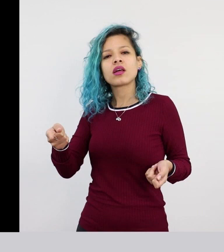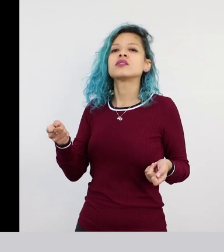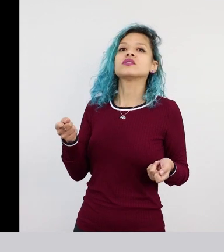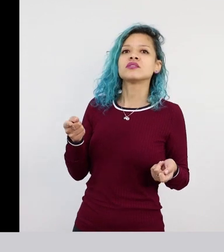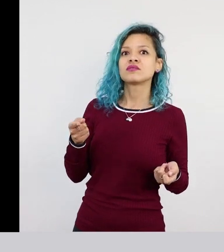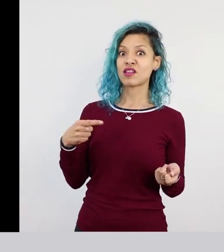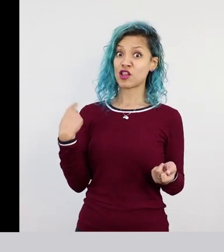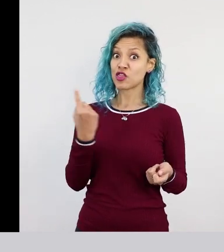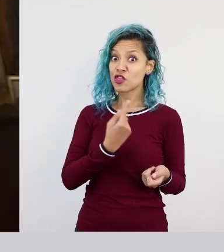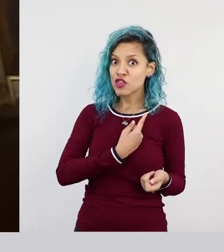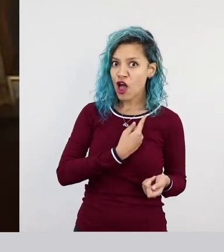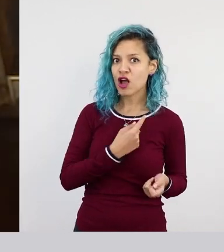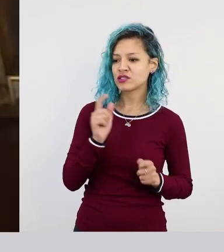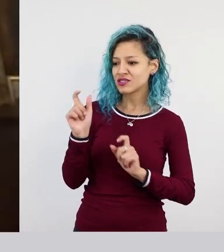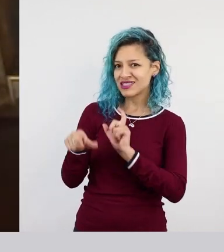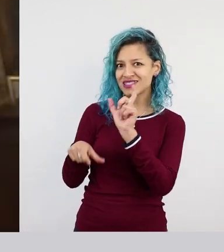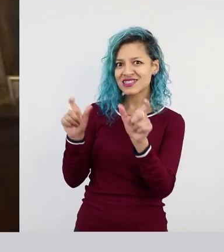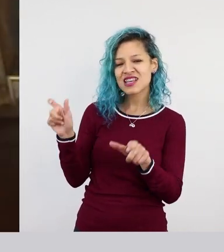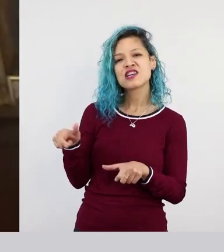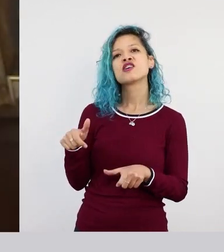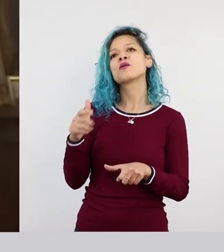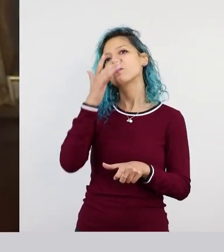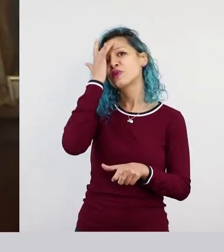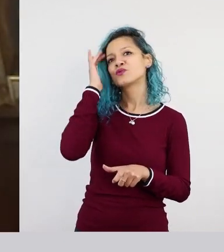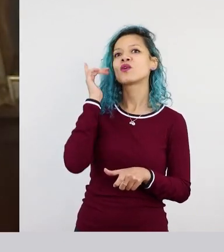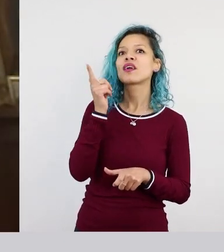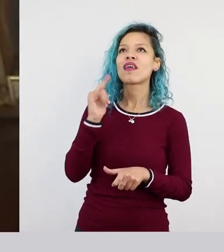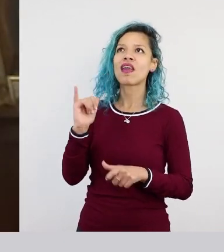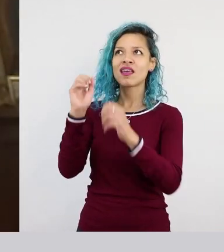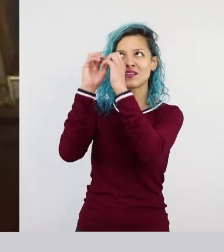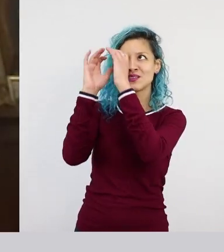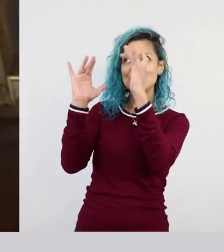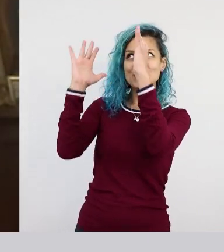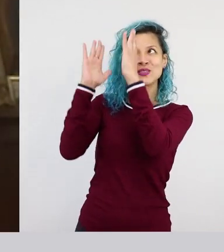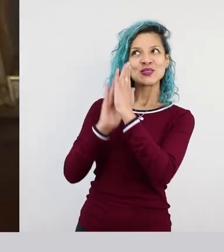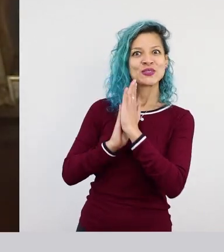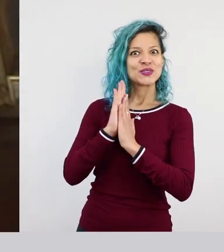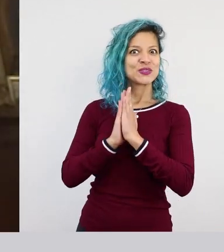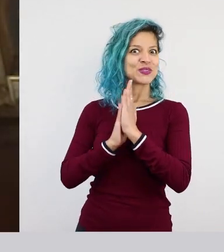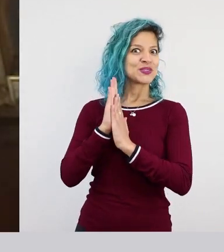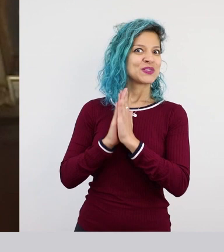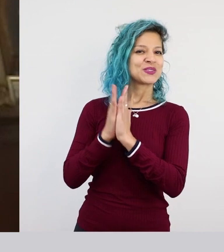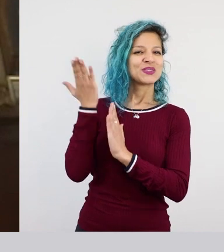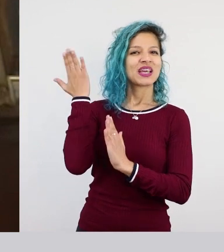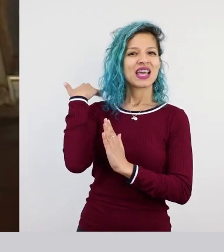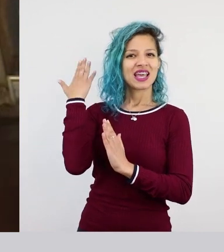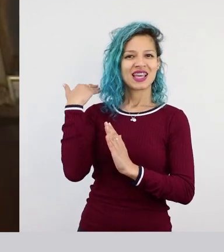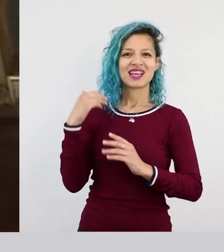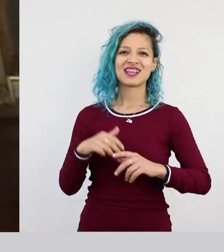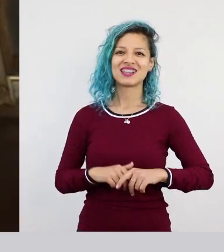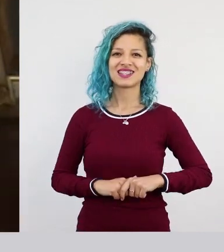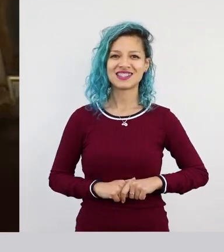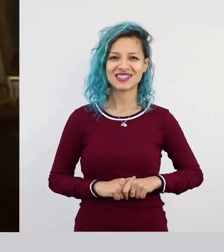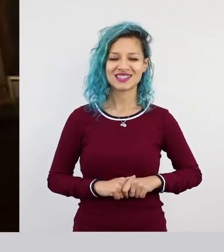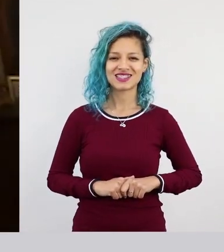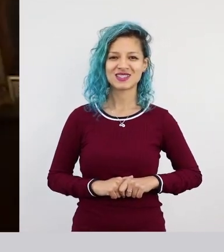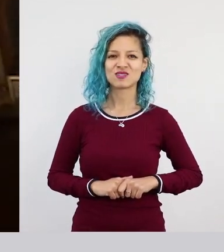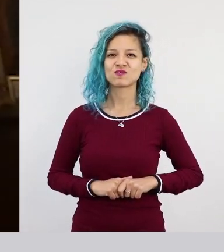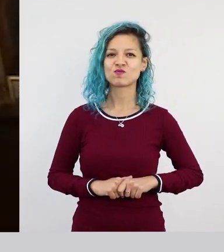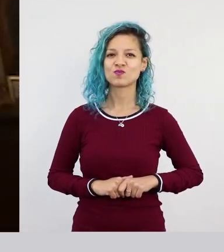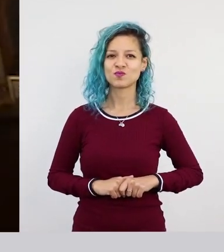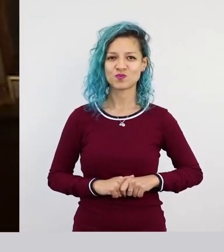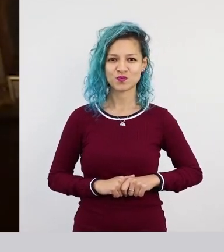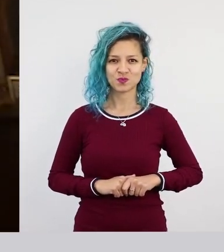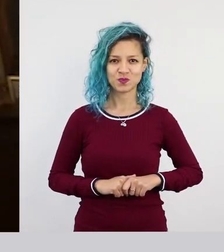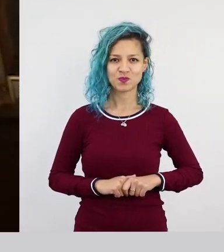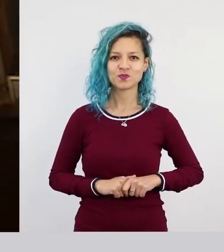conta do imaginário de todos nós gays daquela época.